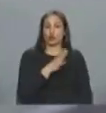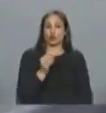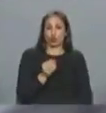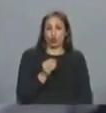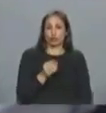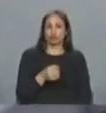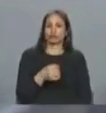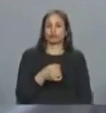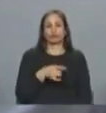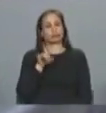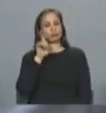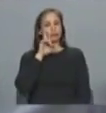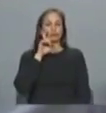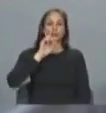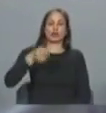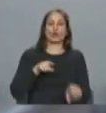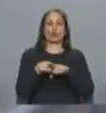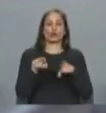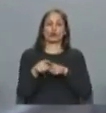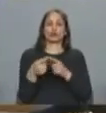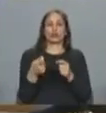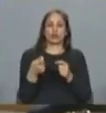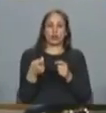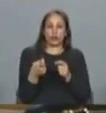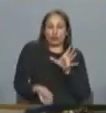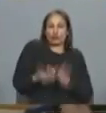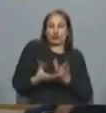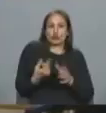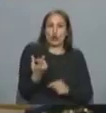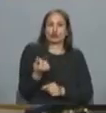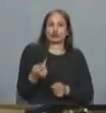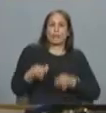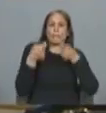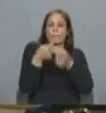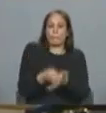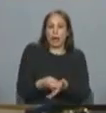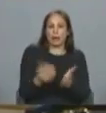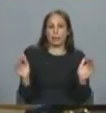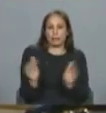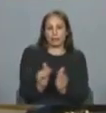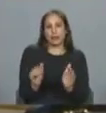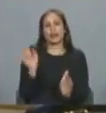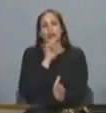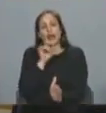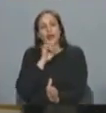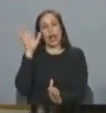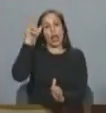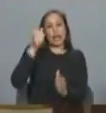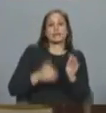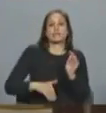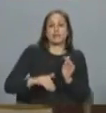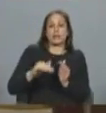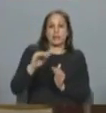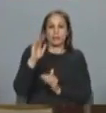sem de uma política de redução de custos de produção para incentivar os agricultores a produzir mais leite e assim viabilizar a